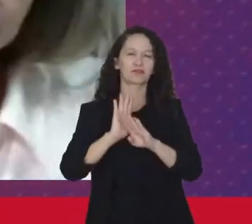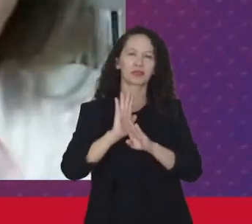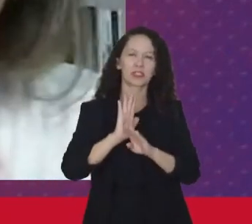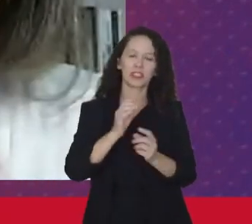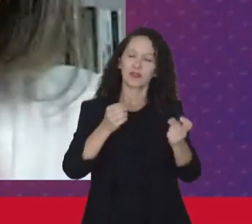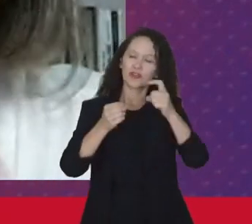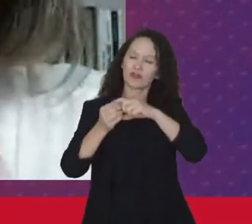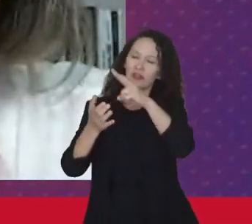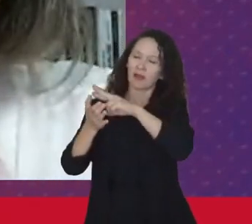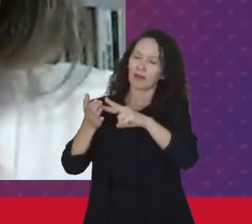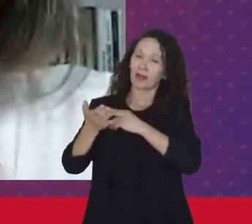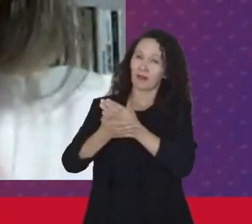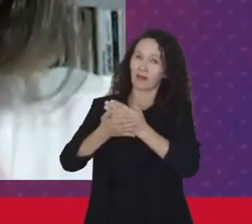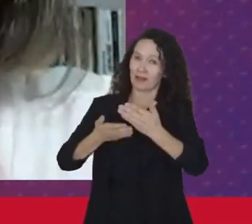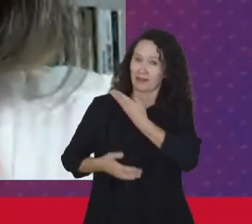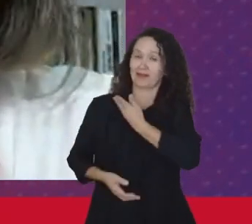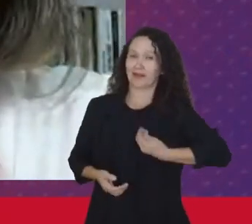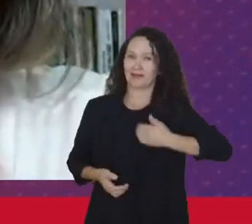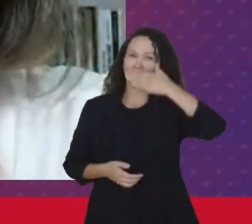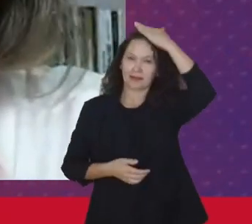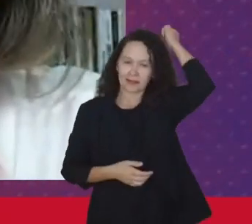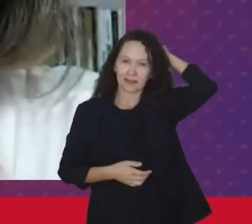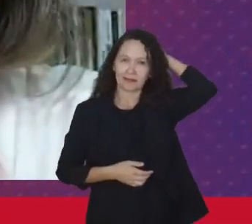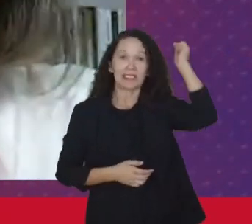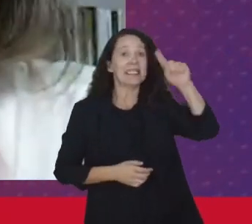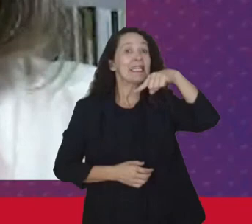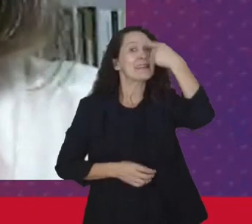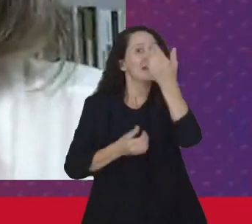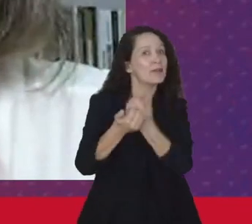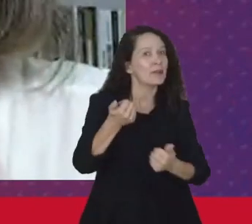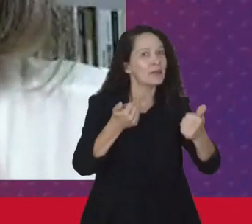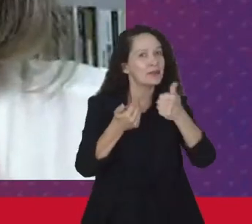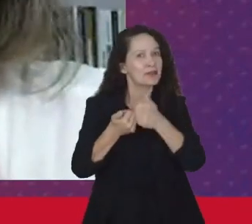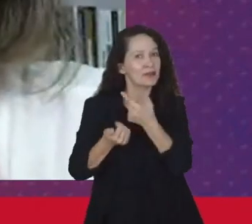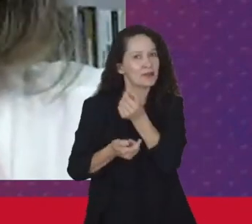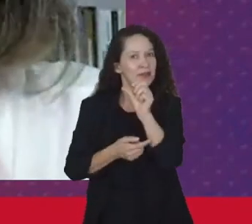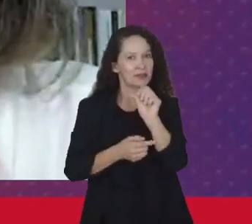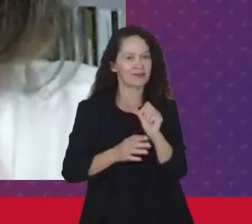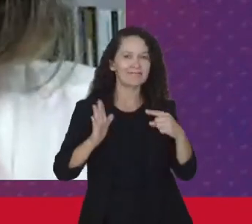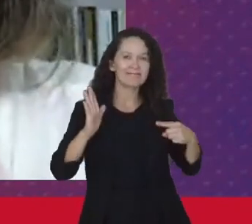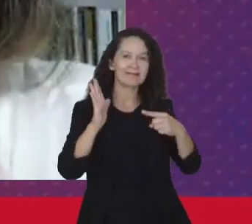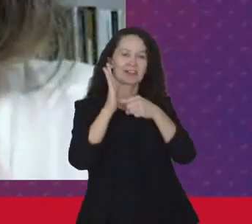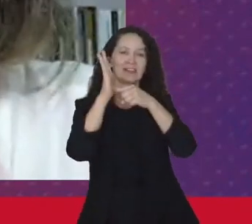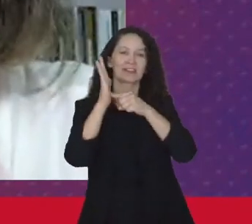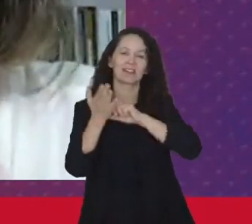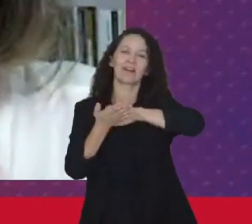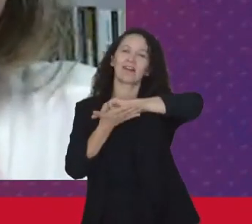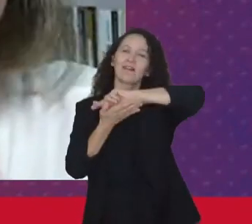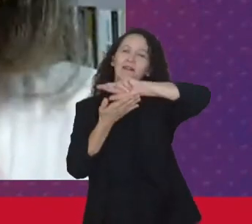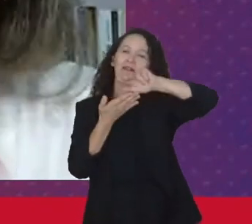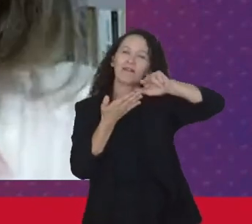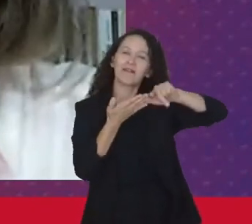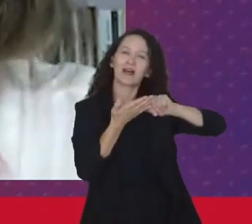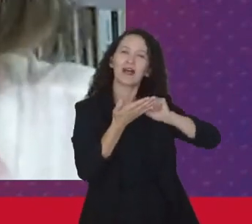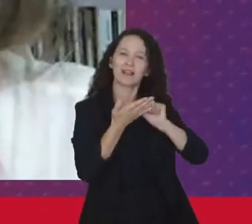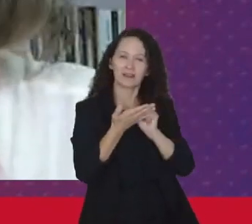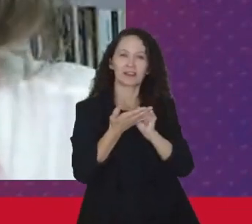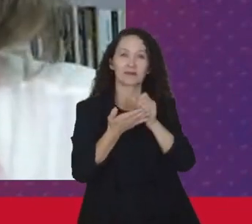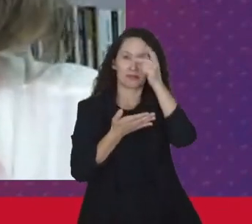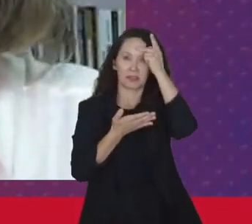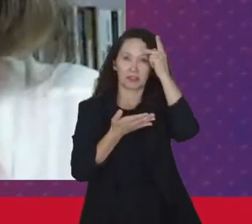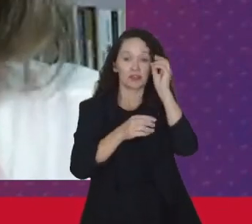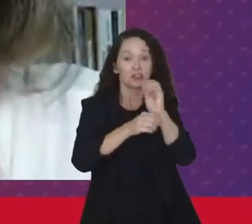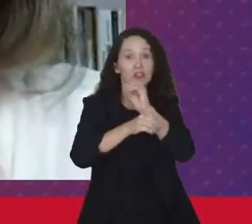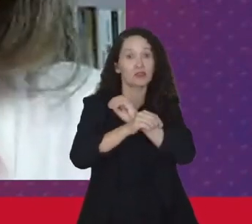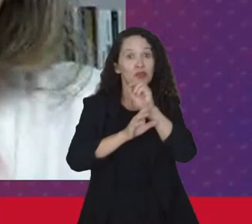revisão, iniciado no governo Temer, logo após o golpe, ele foi denunciado por ativistas dos direitos das